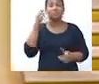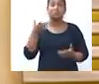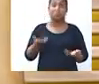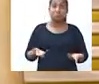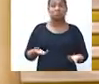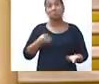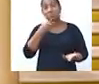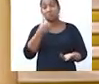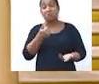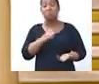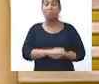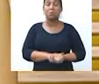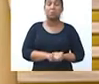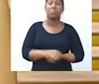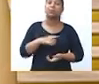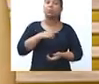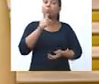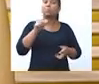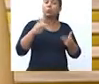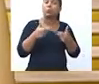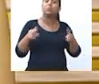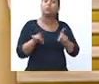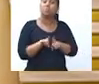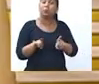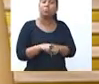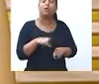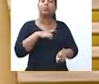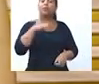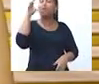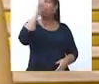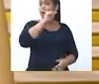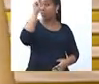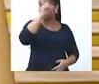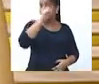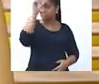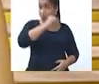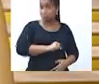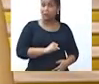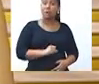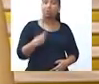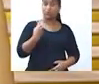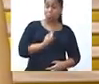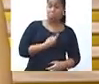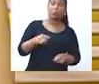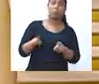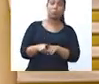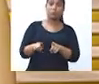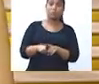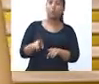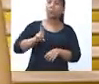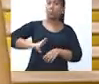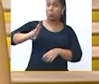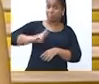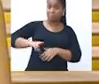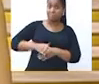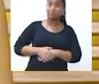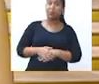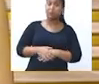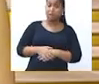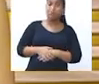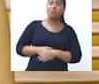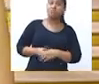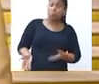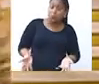né? E tem uma outra coisa também. Há um aprendizado, tanto da gente como universidade, exato, nessa linha. Perfeito.